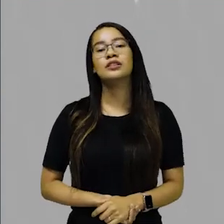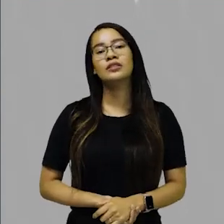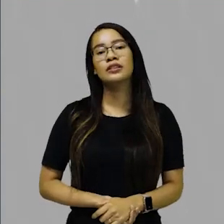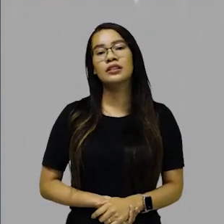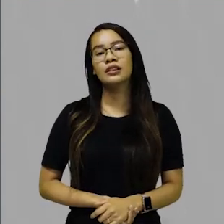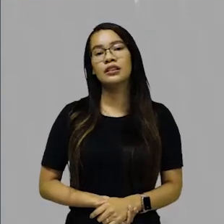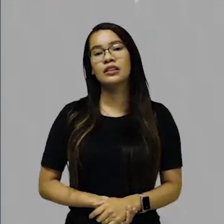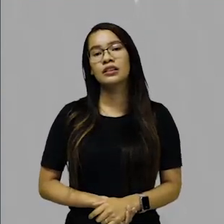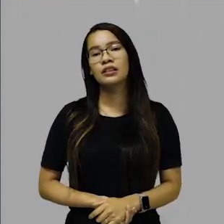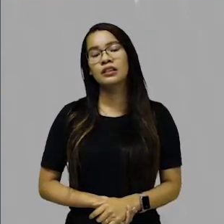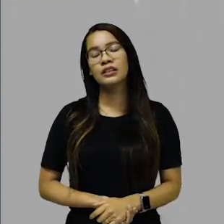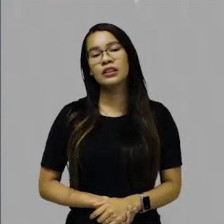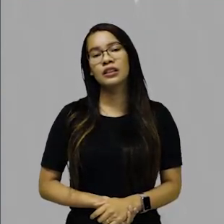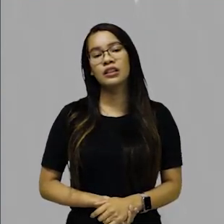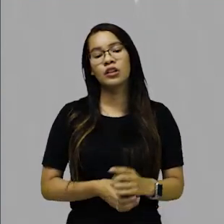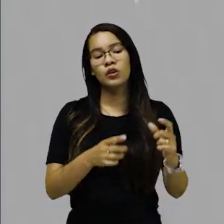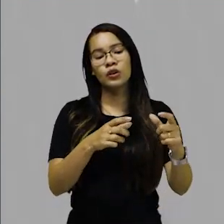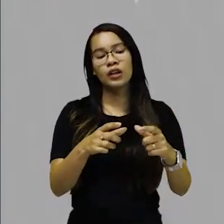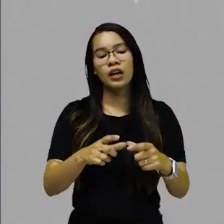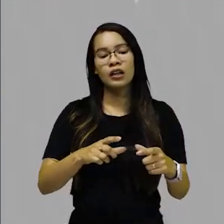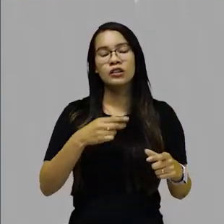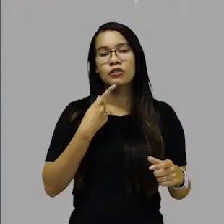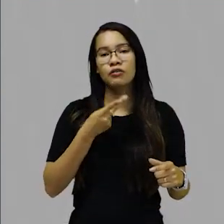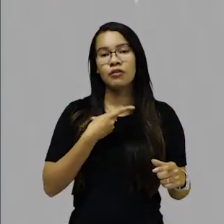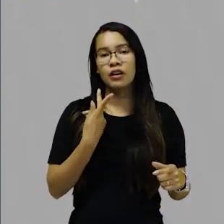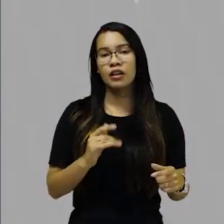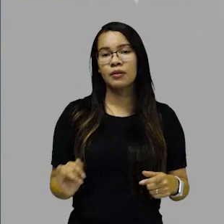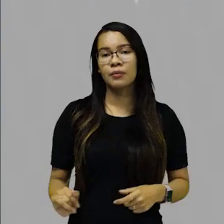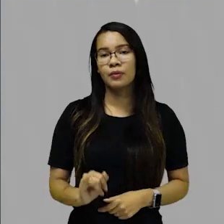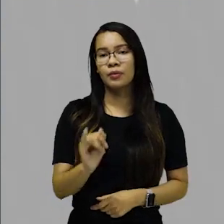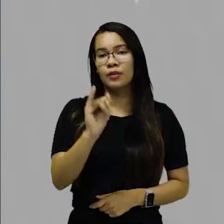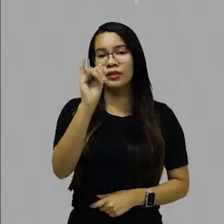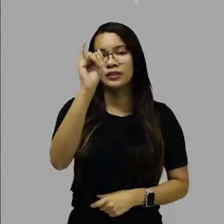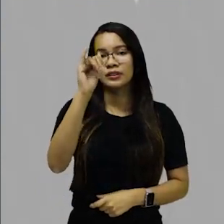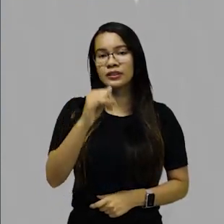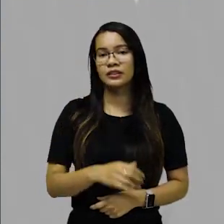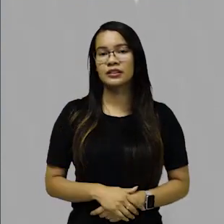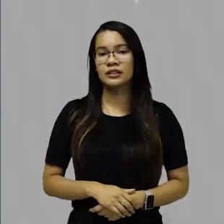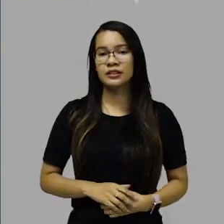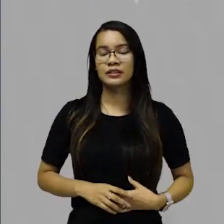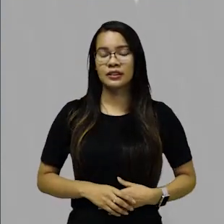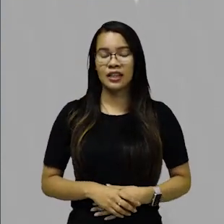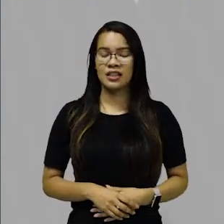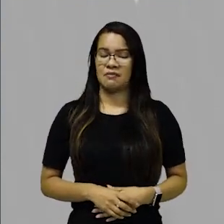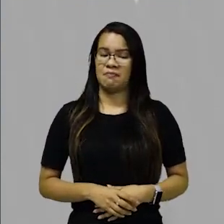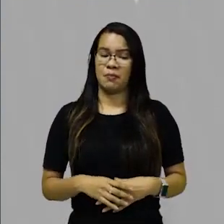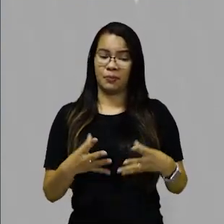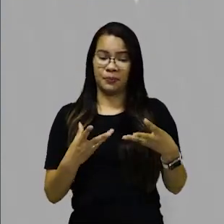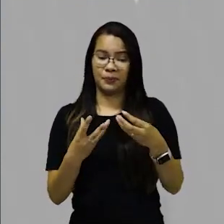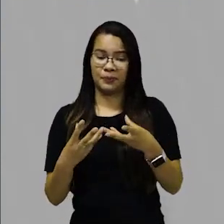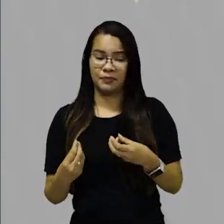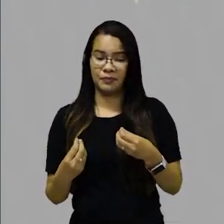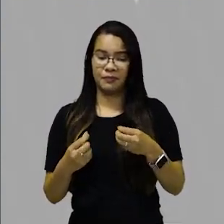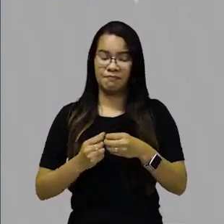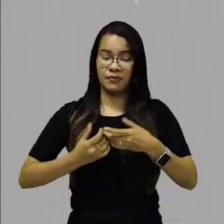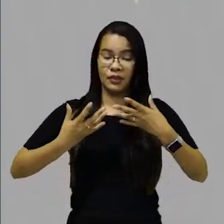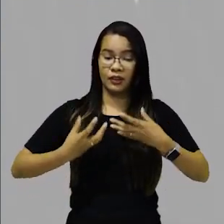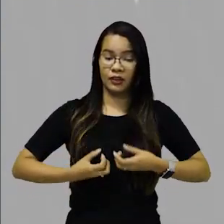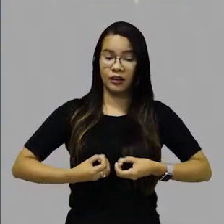Alguns lugares de falas importantes. Essas lutas aqui foram extremamente salutares